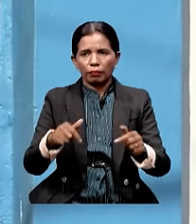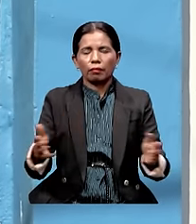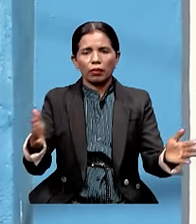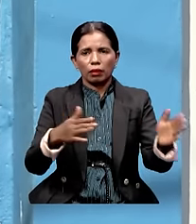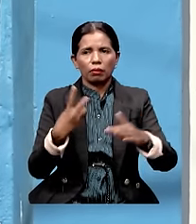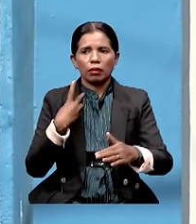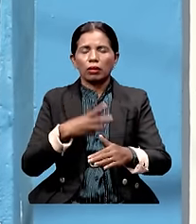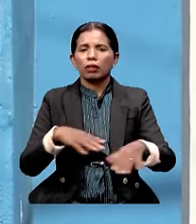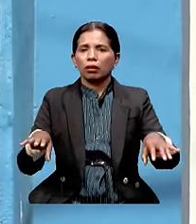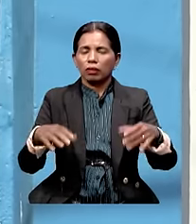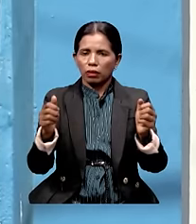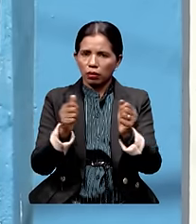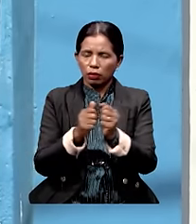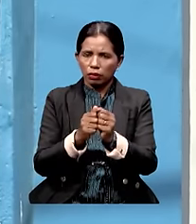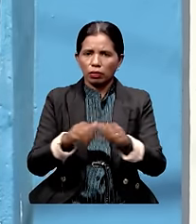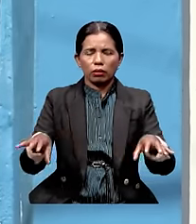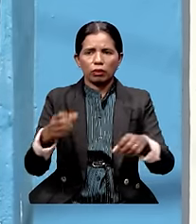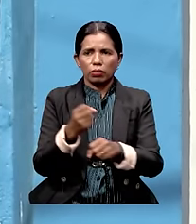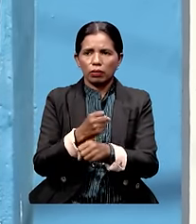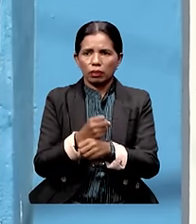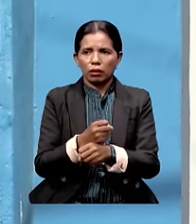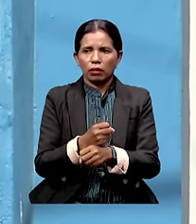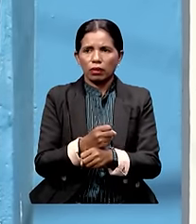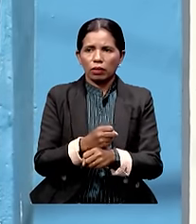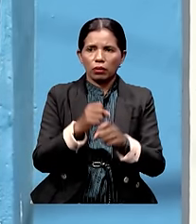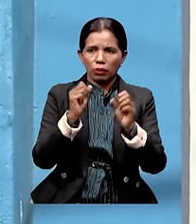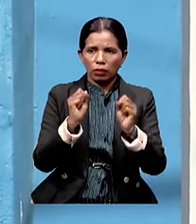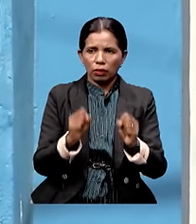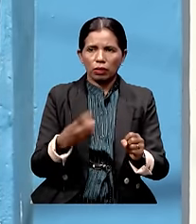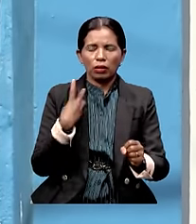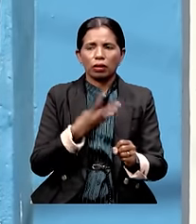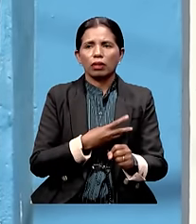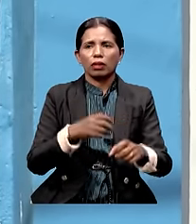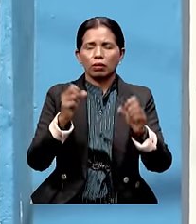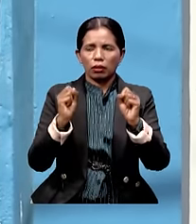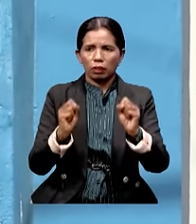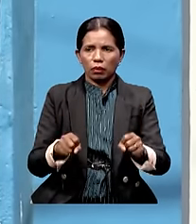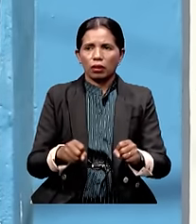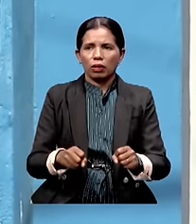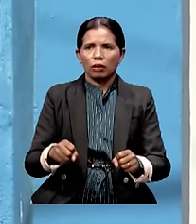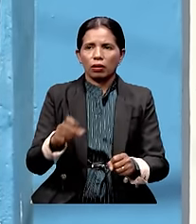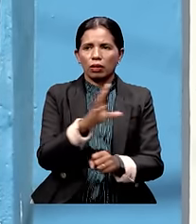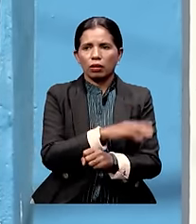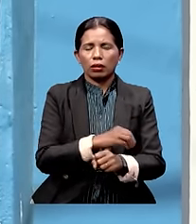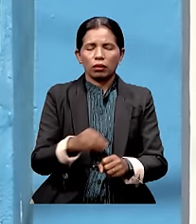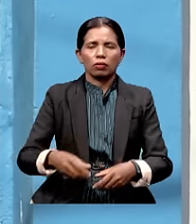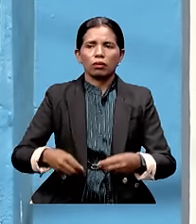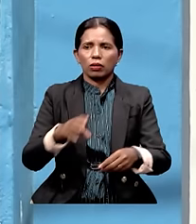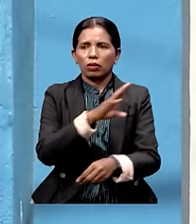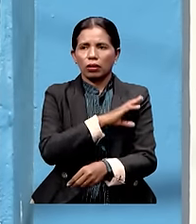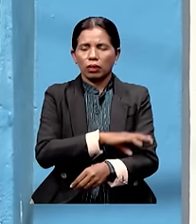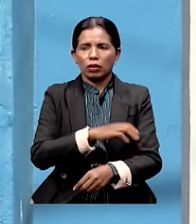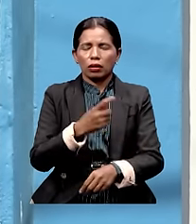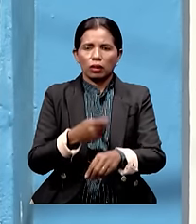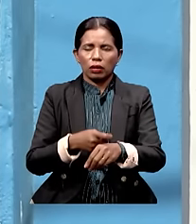serviço, o esforço toma, o dinuné, e tabela garante situação de segurança e a